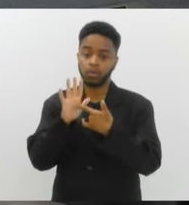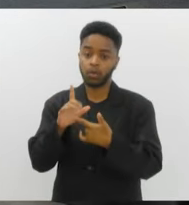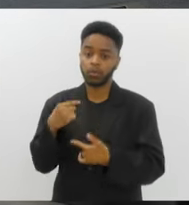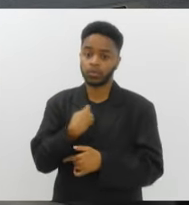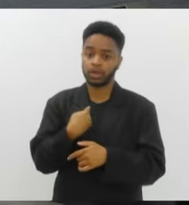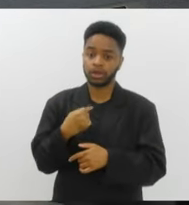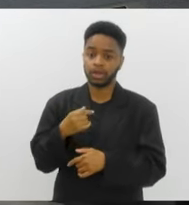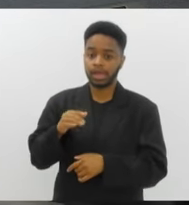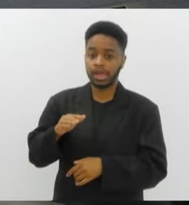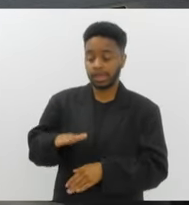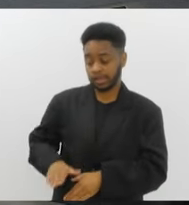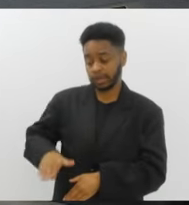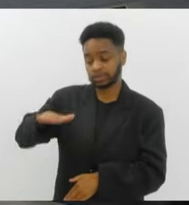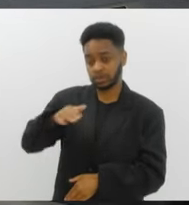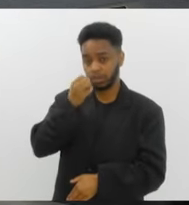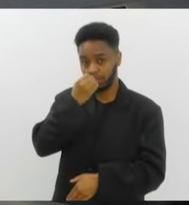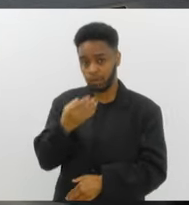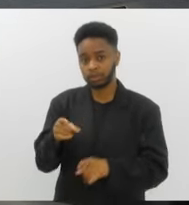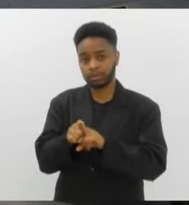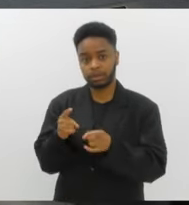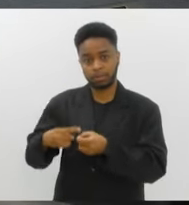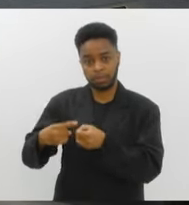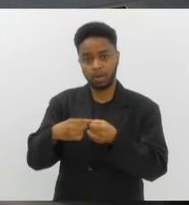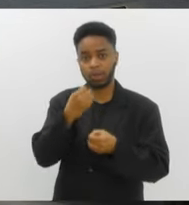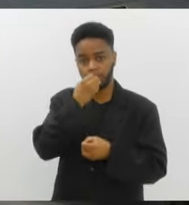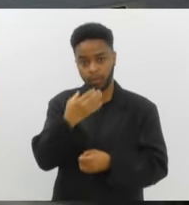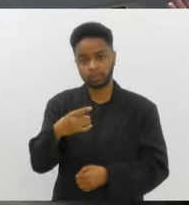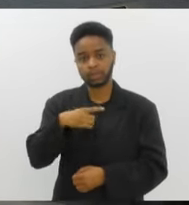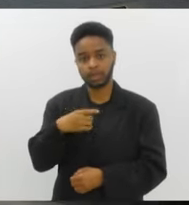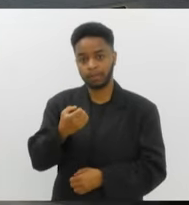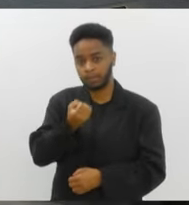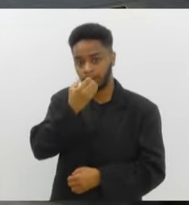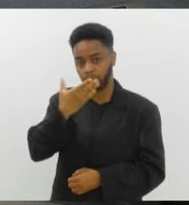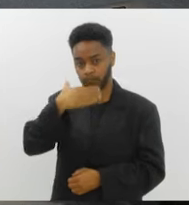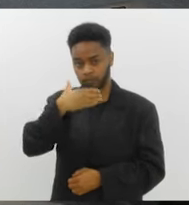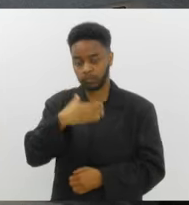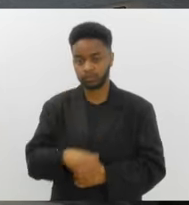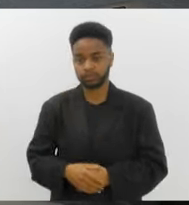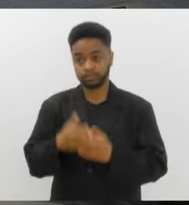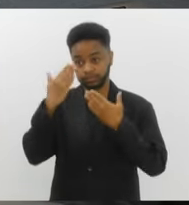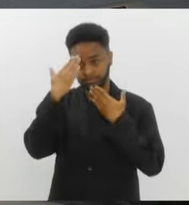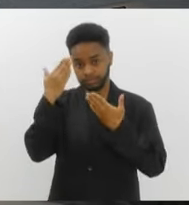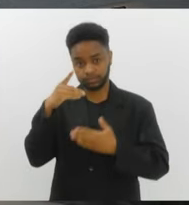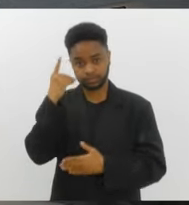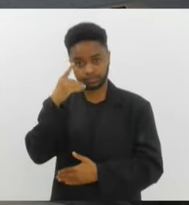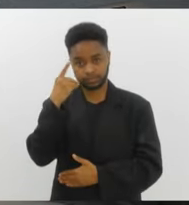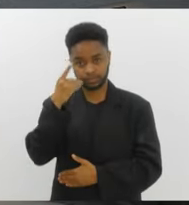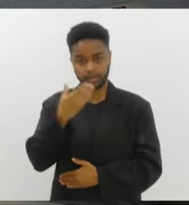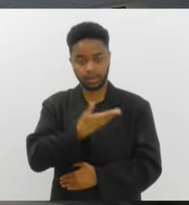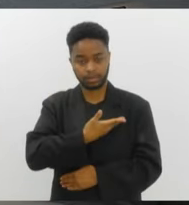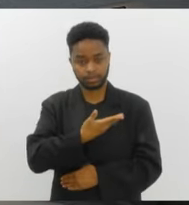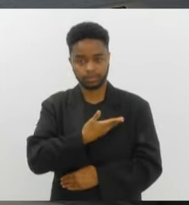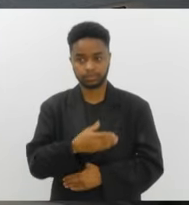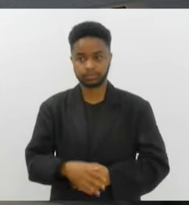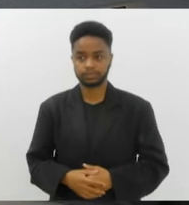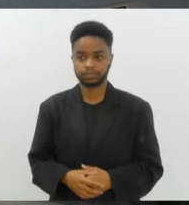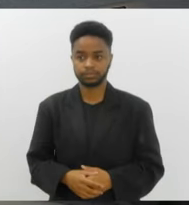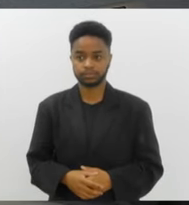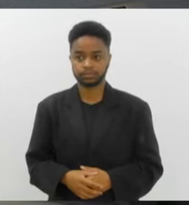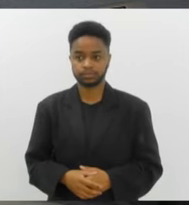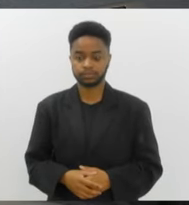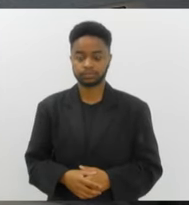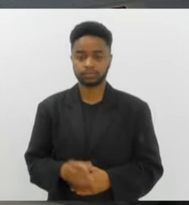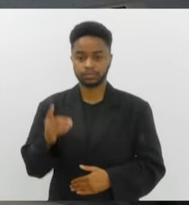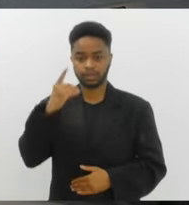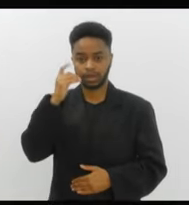Nosso bairro é bom e deram bons frutos. Obrigado. Exatamente. Obrigado, nobre parlamentar e amigo. Obrigado, Rodrigo